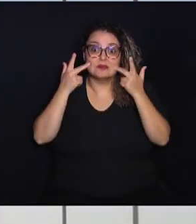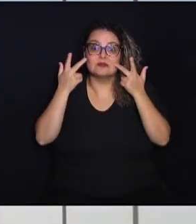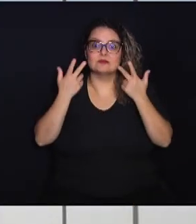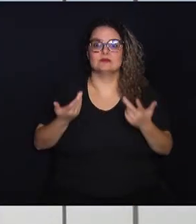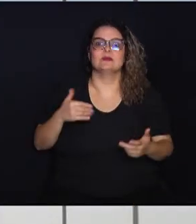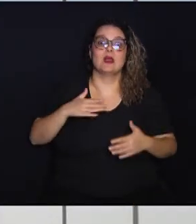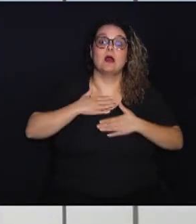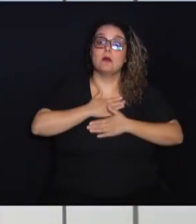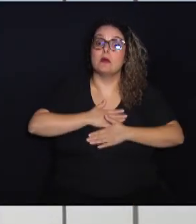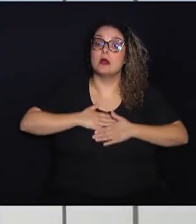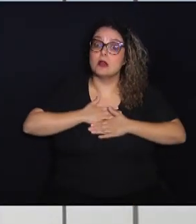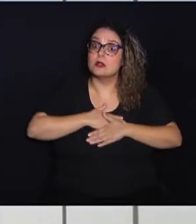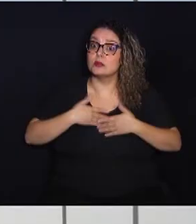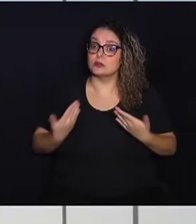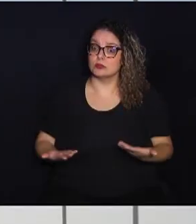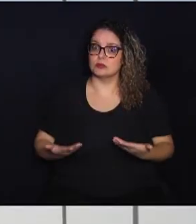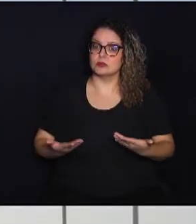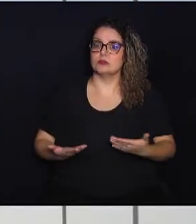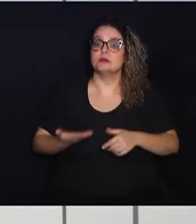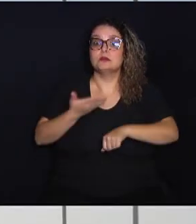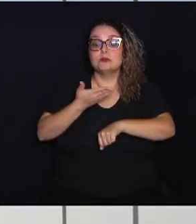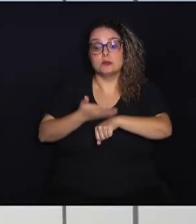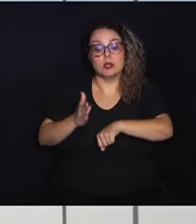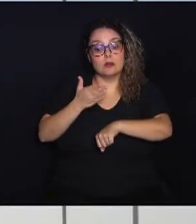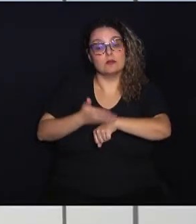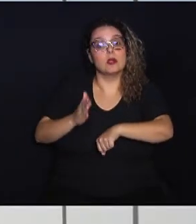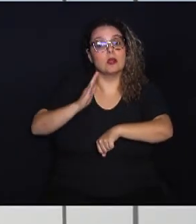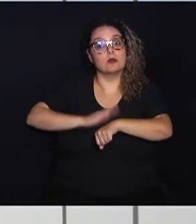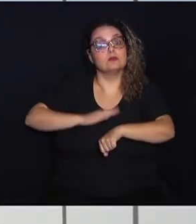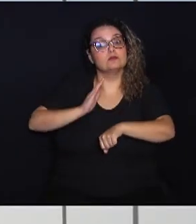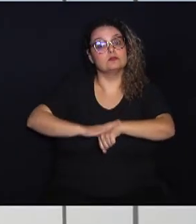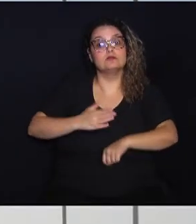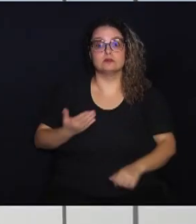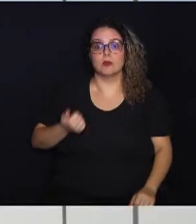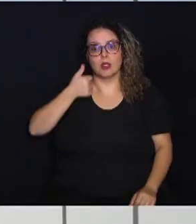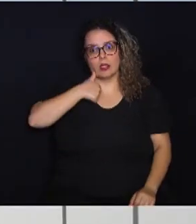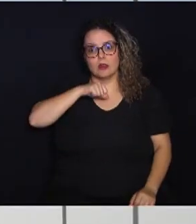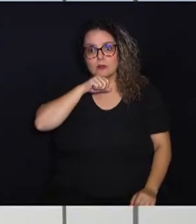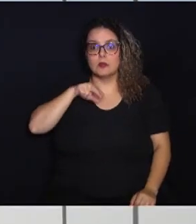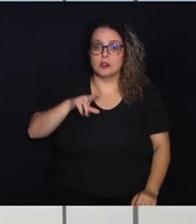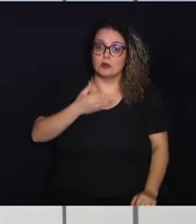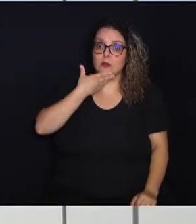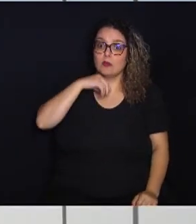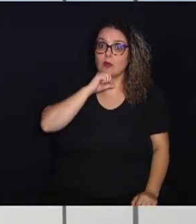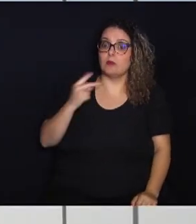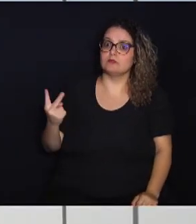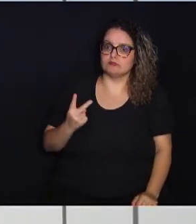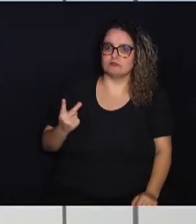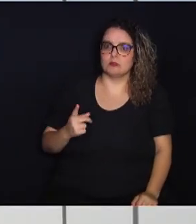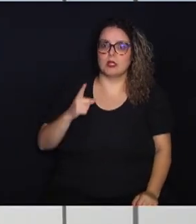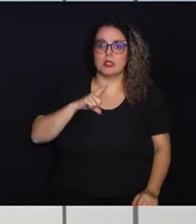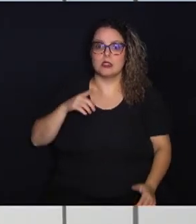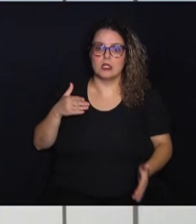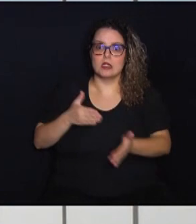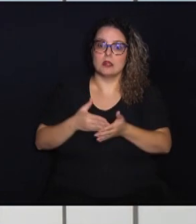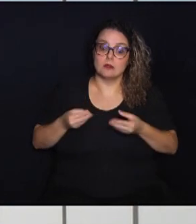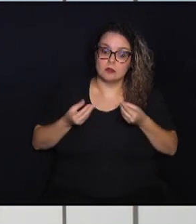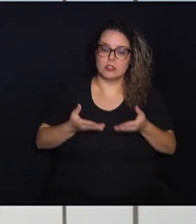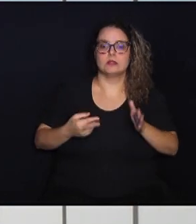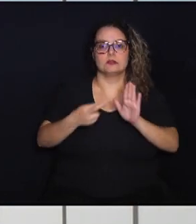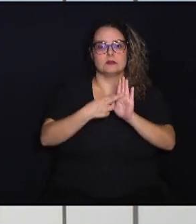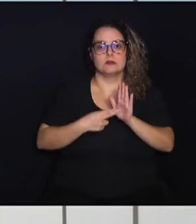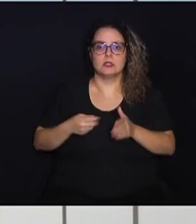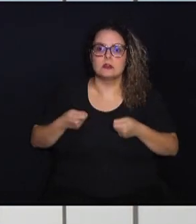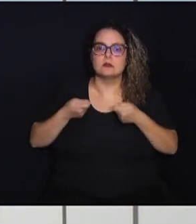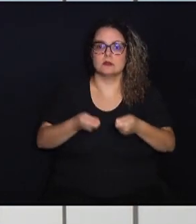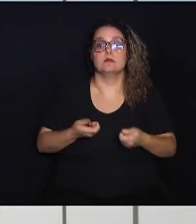mais gostoso você exercer, ser mãe ou pai. Então, tenha limites, tenha regras, mas